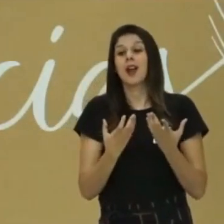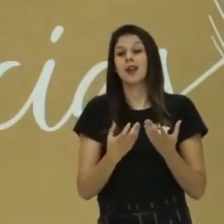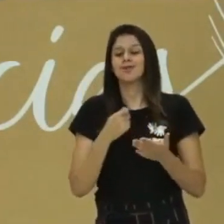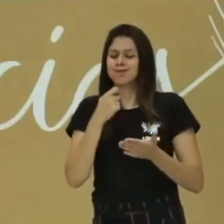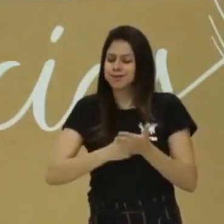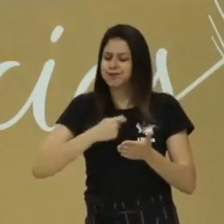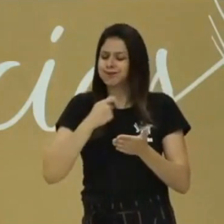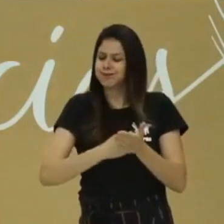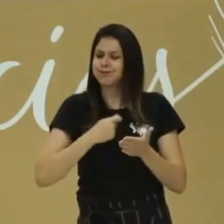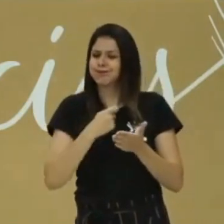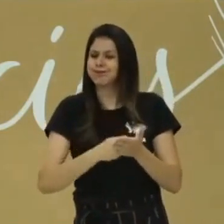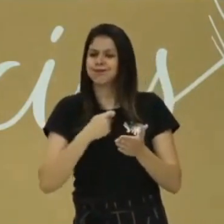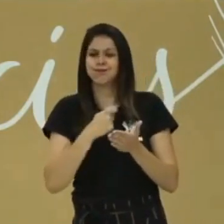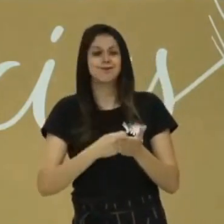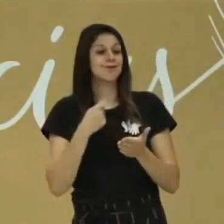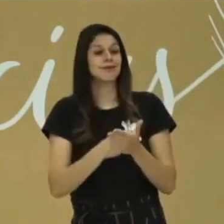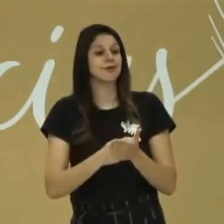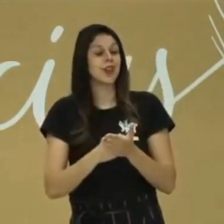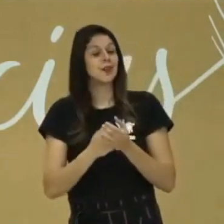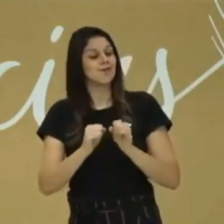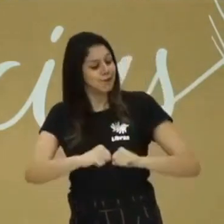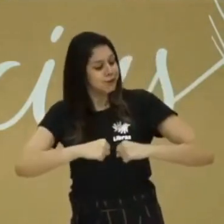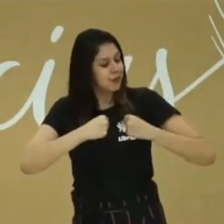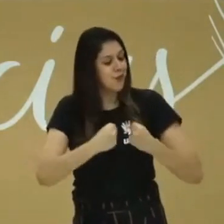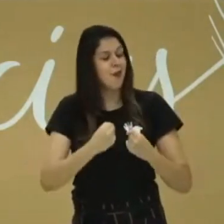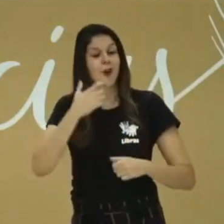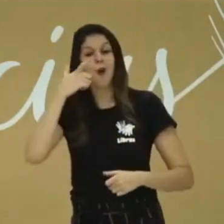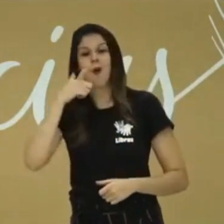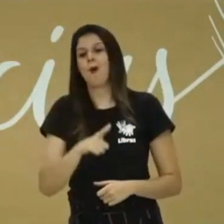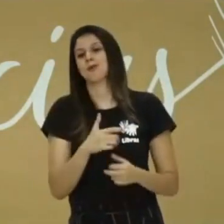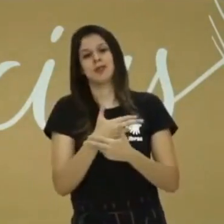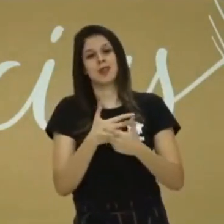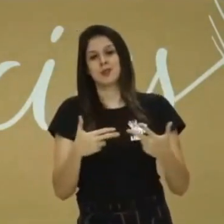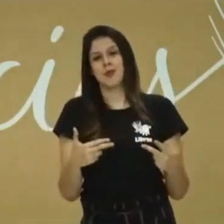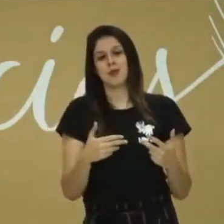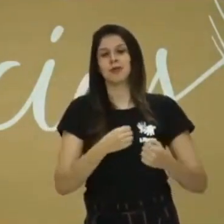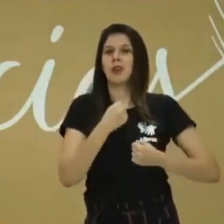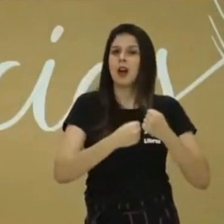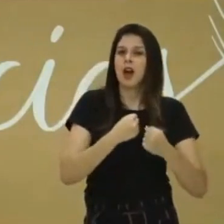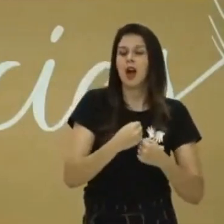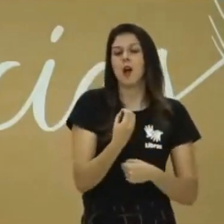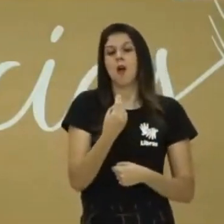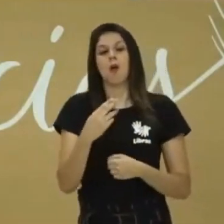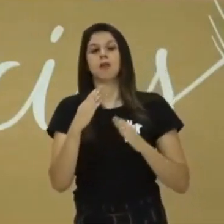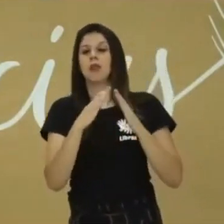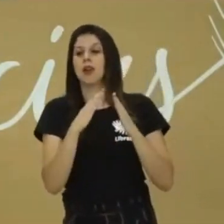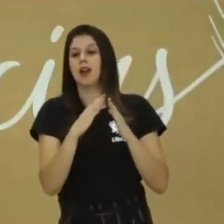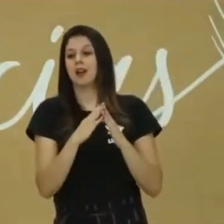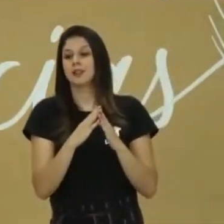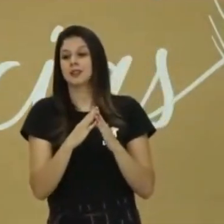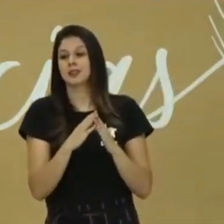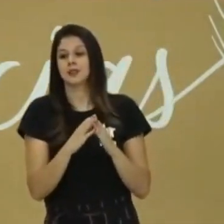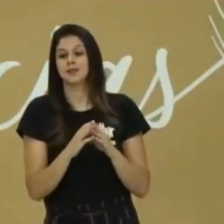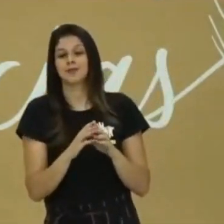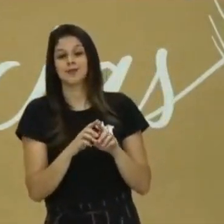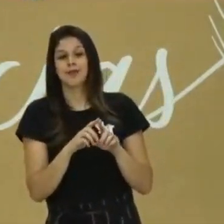esforço a sua energia o seu trabalho e o seu dinheiro apenas para ter aquilo e o que que a bíblia chama de